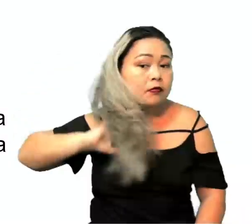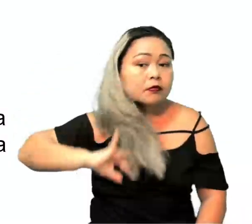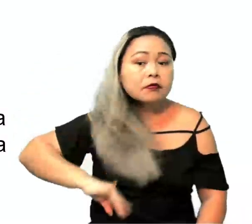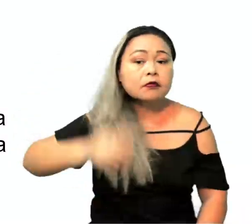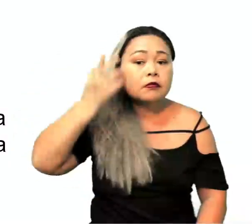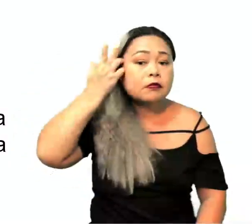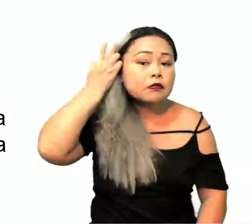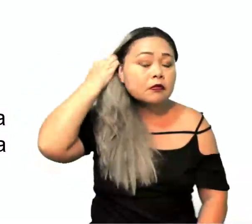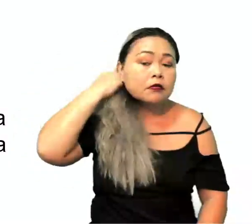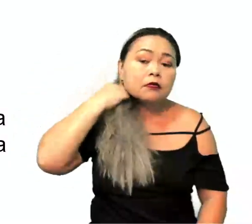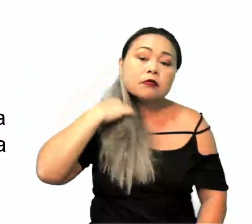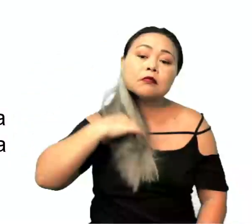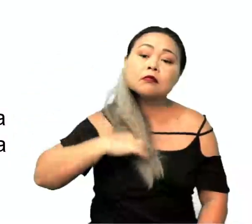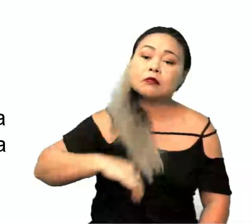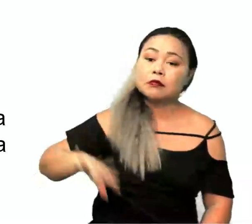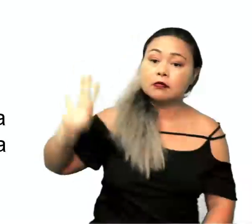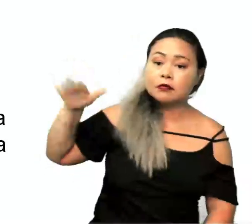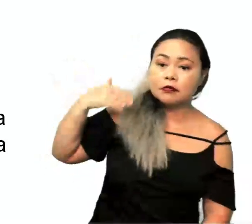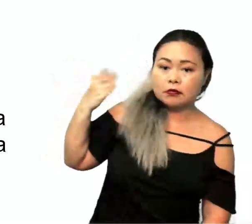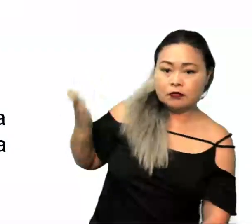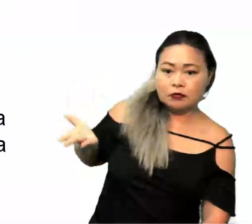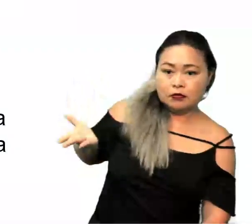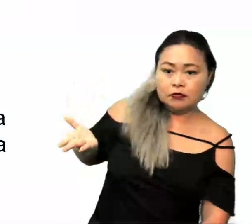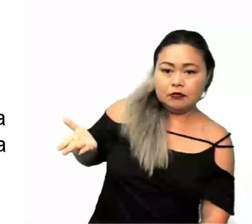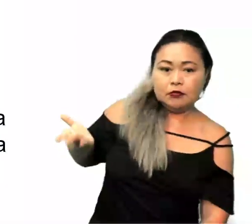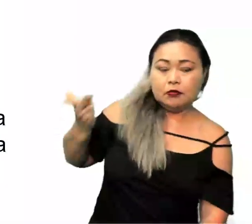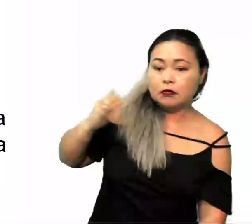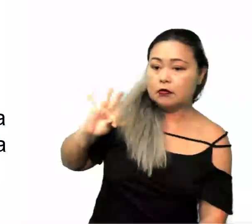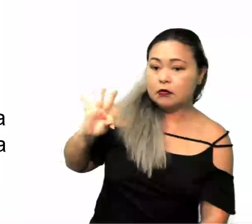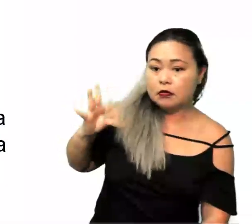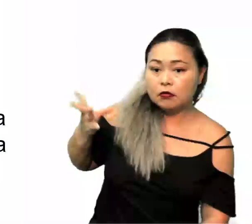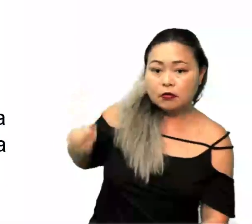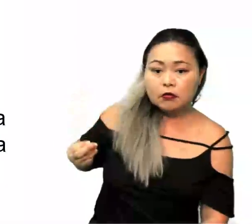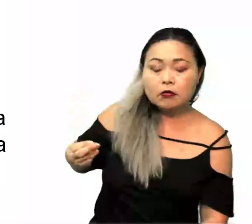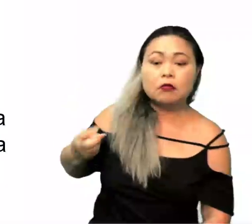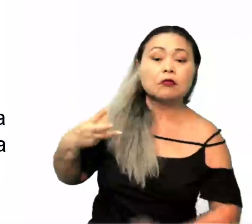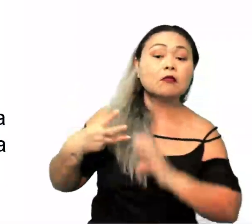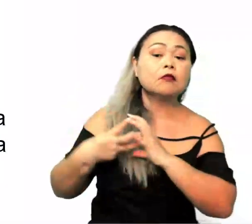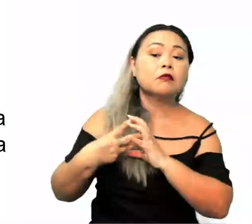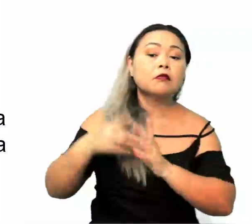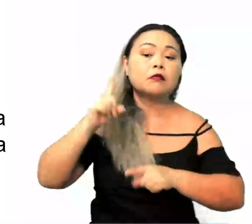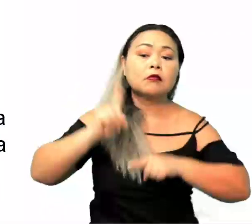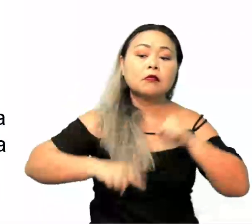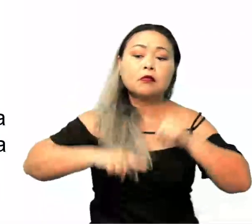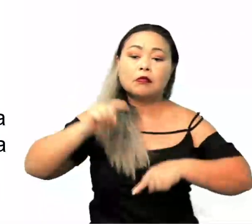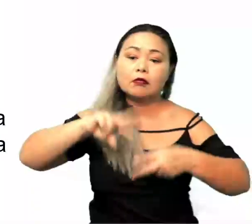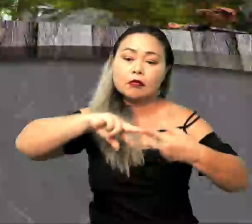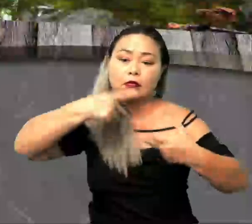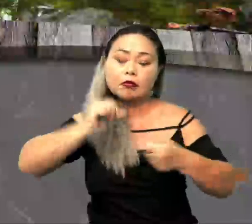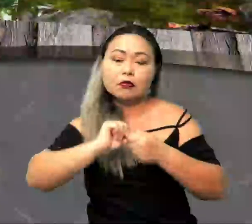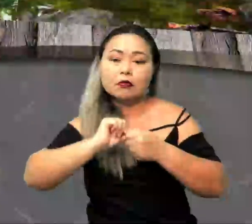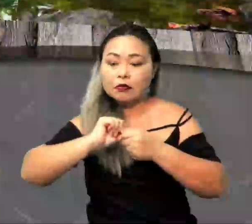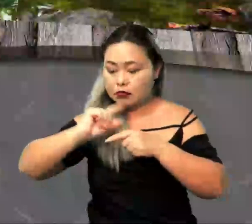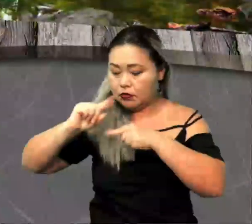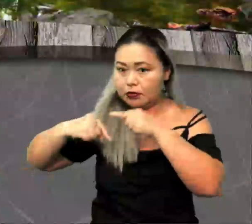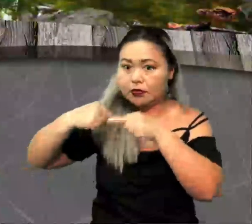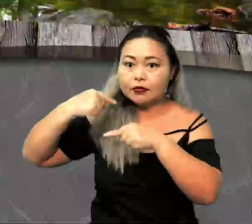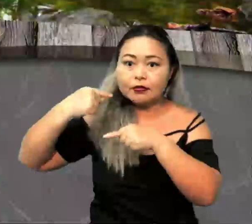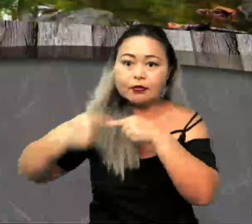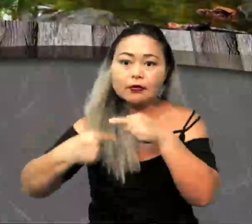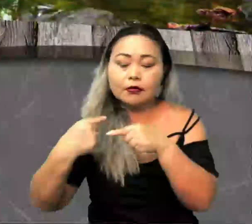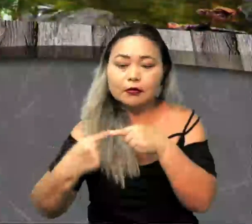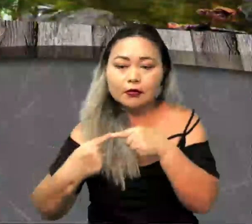Sim, e todas essas células obrigatoriamente, obviamente, vão ter o quê? Material genético, para poder